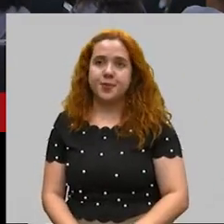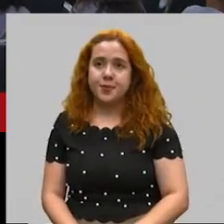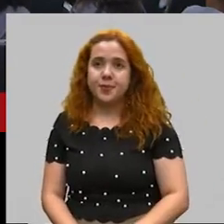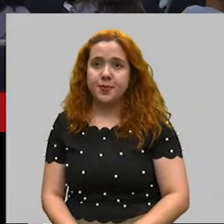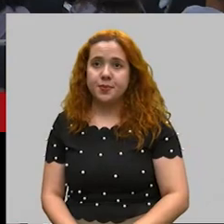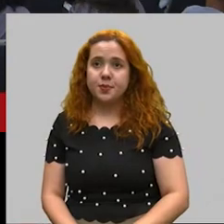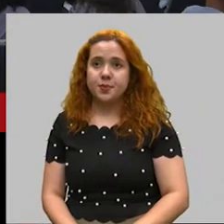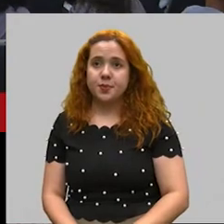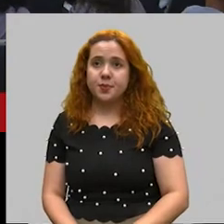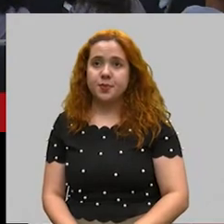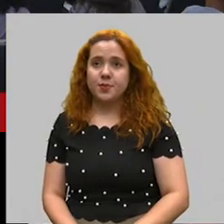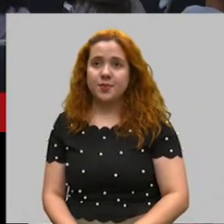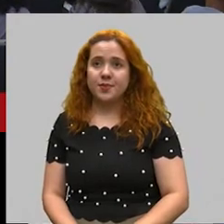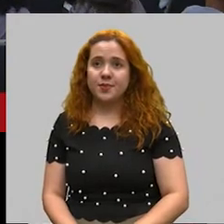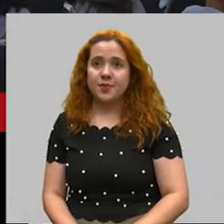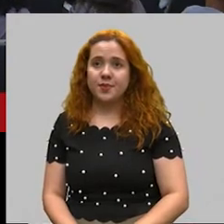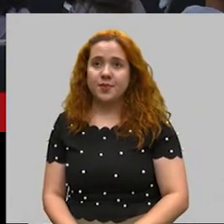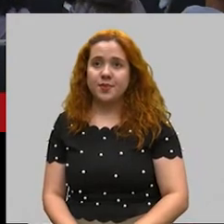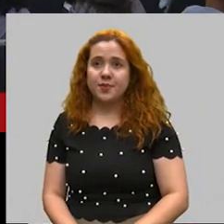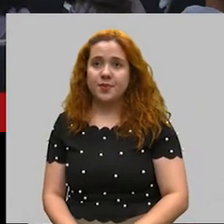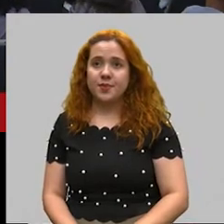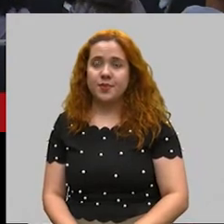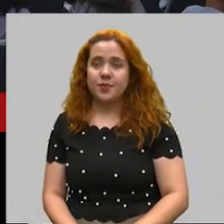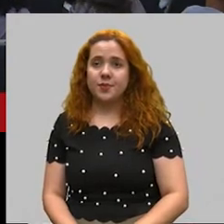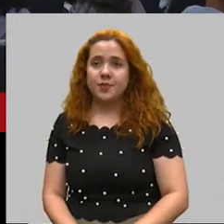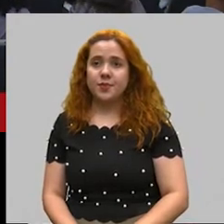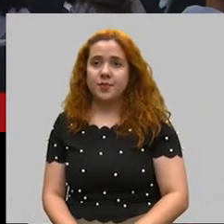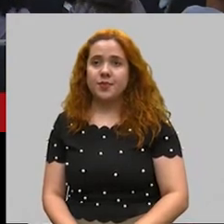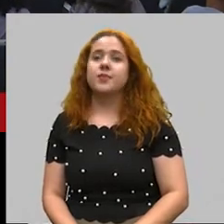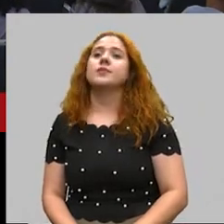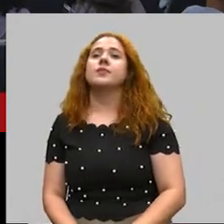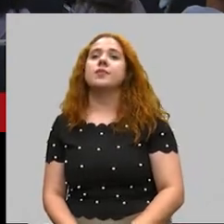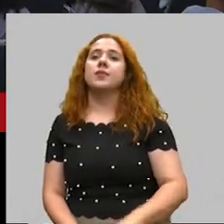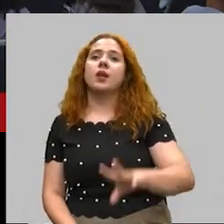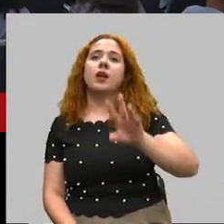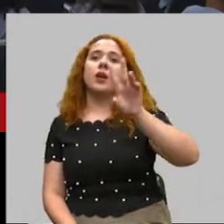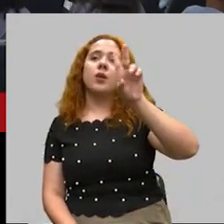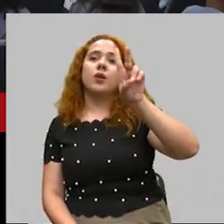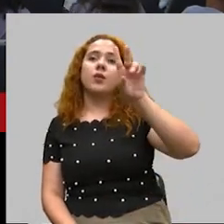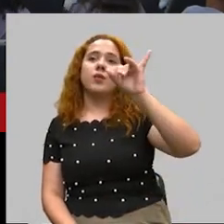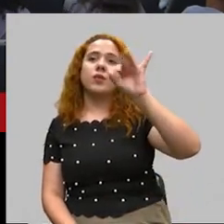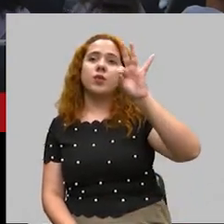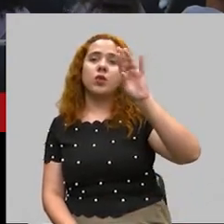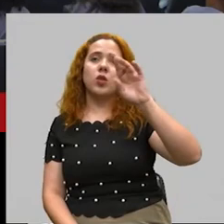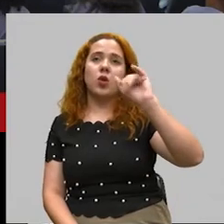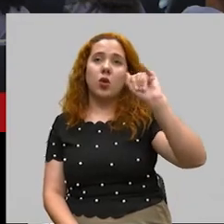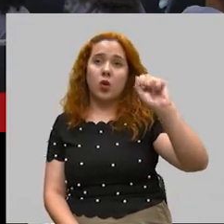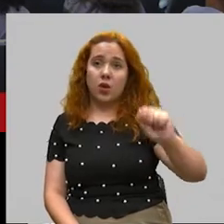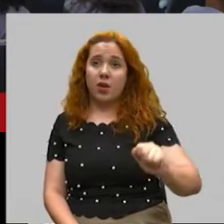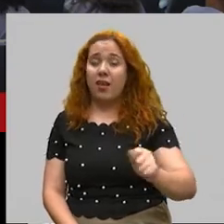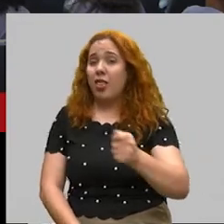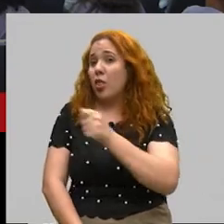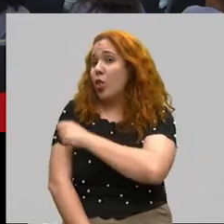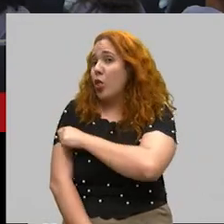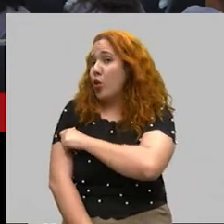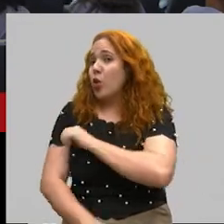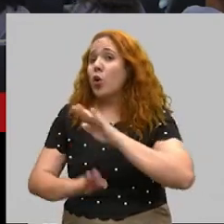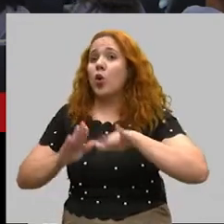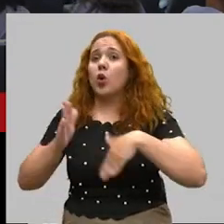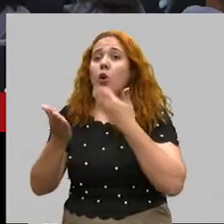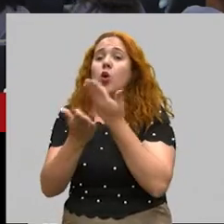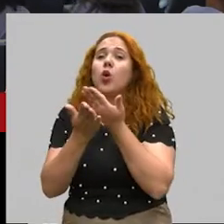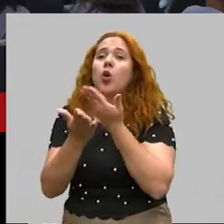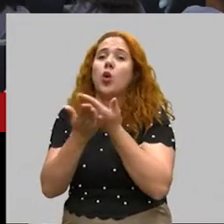Gerais mesma Vitória Aparecida da Silva Evangelista aluna da escola família Agrícola